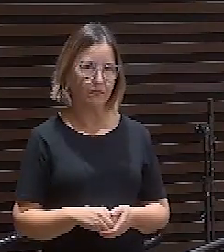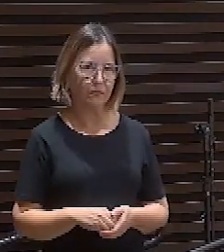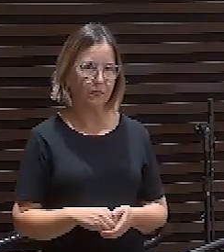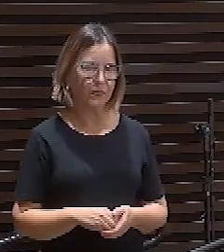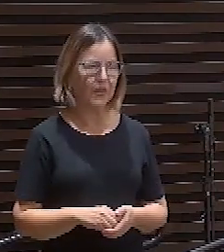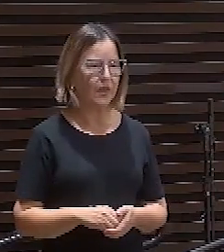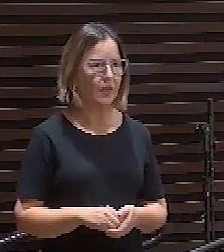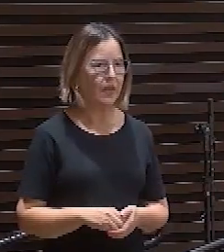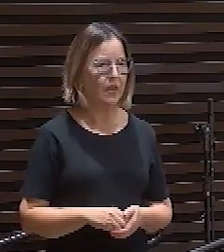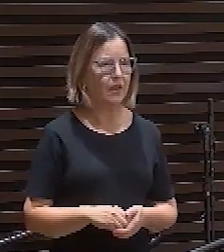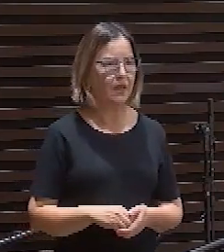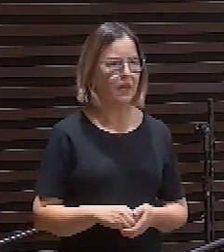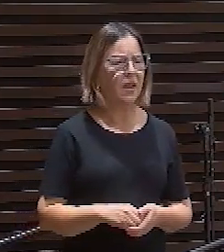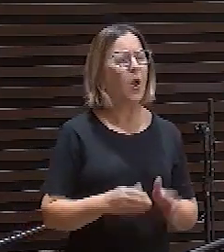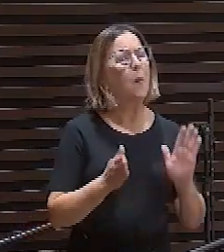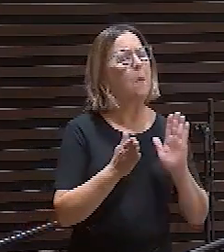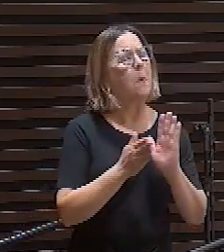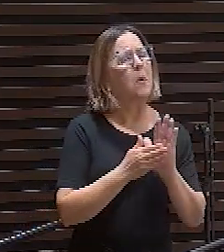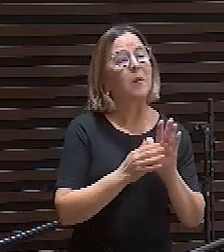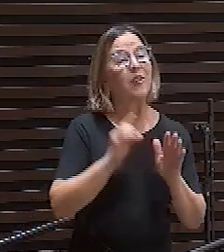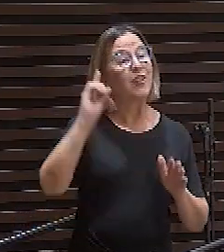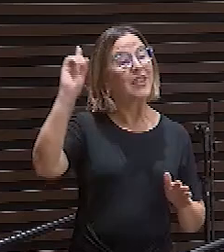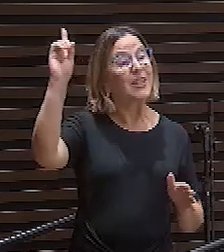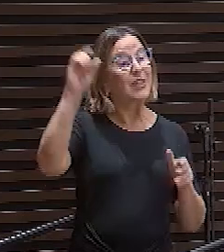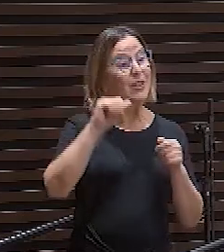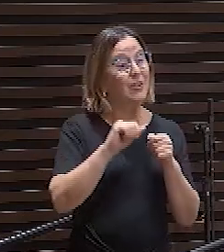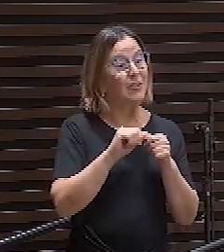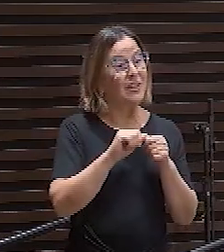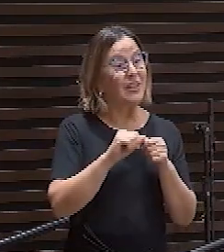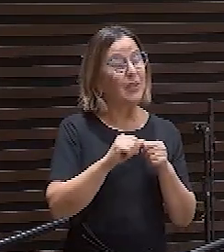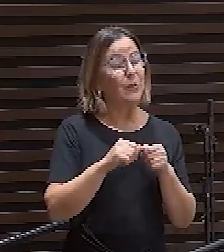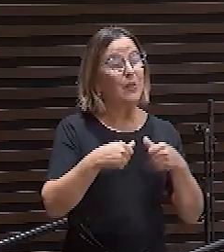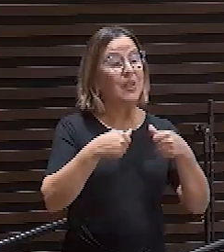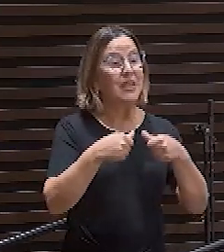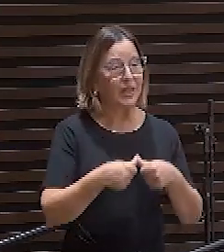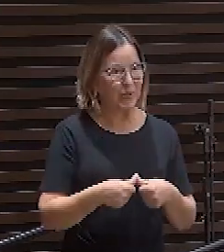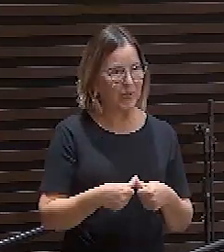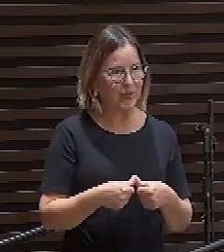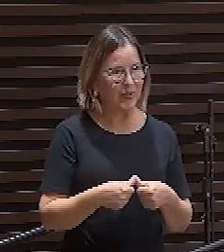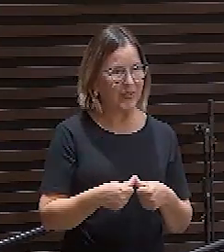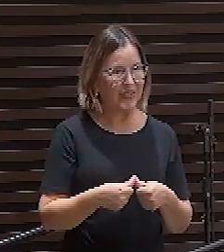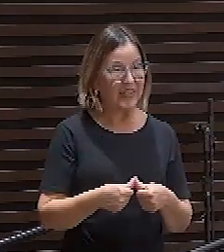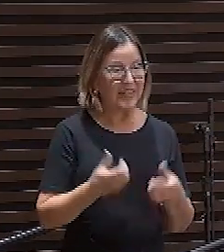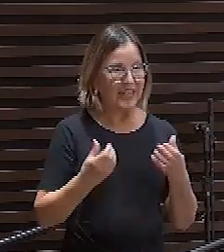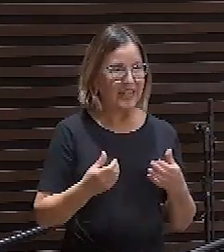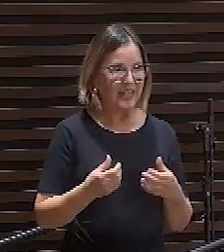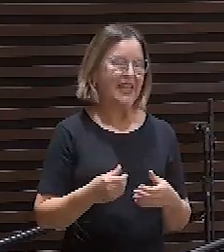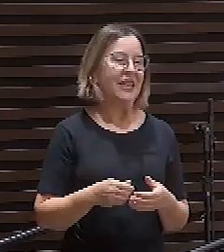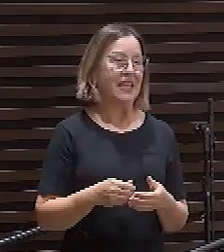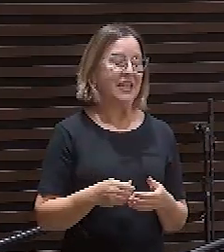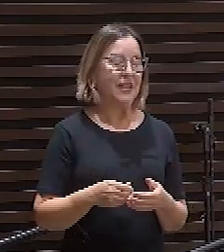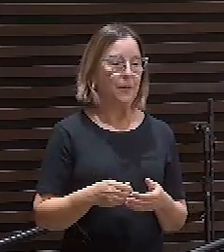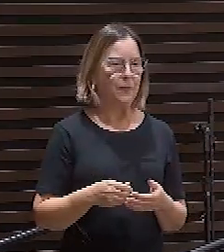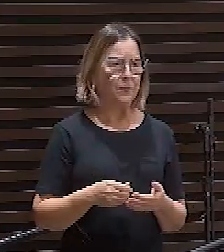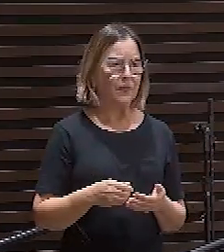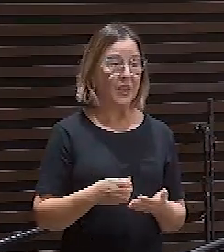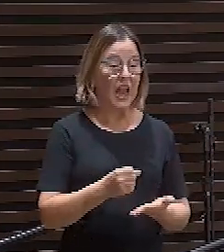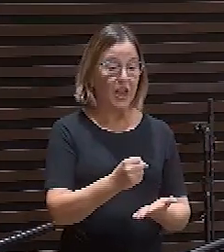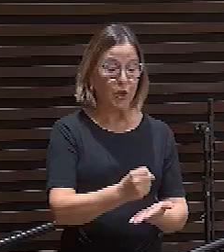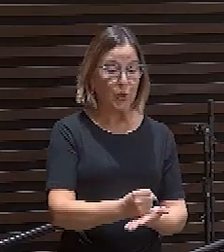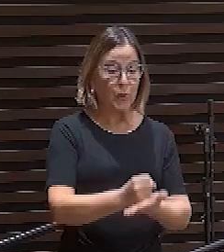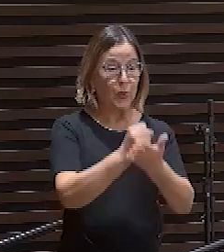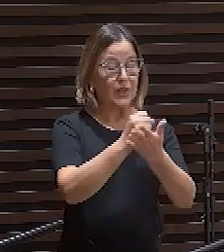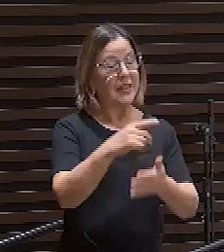Deus buscava fazendo isso? Deus buscava honrar o sustento. É para que o seu povo tivesse